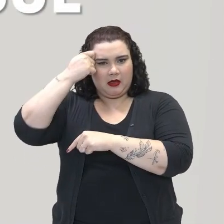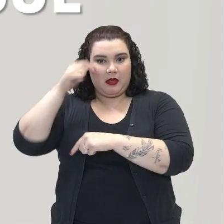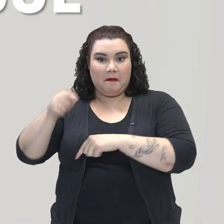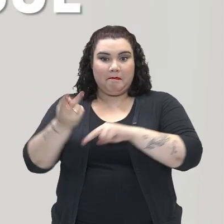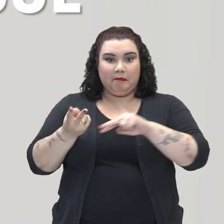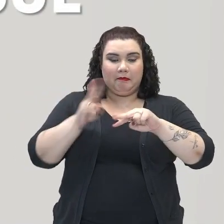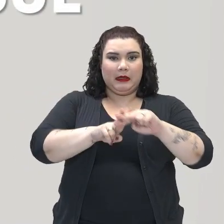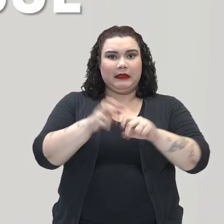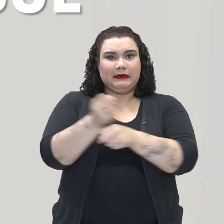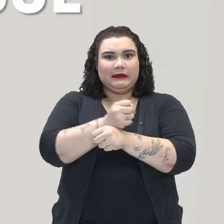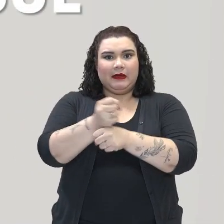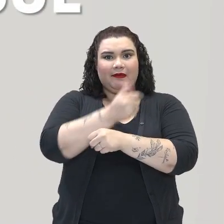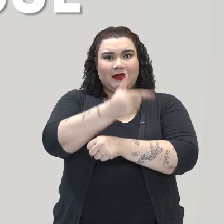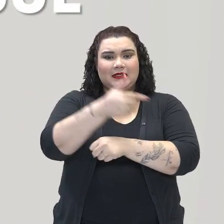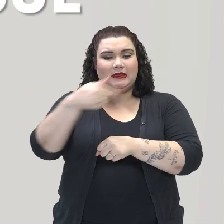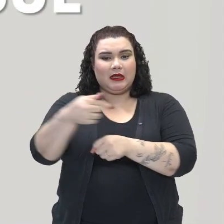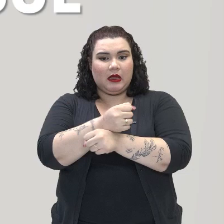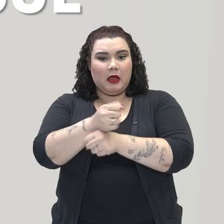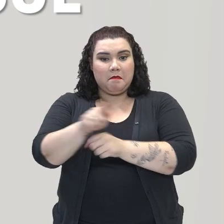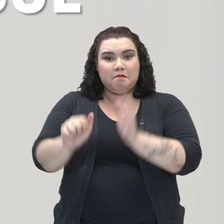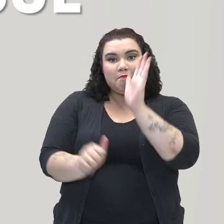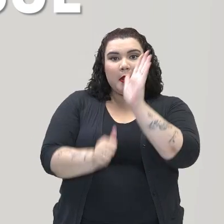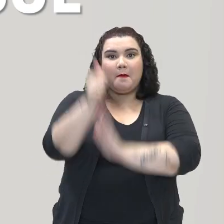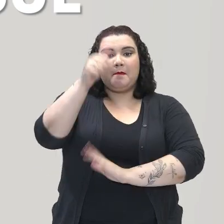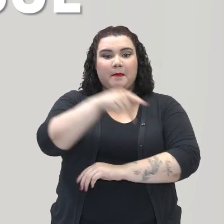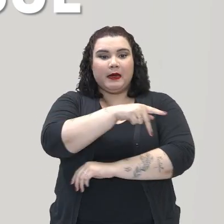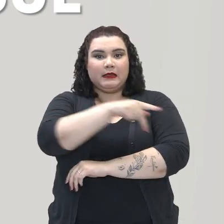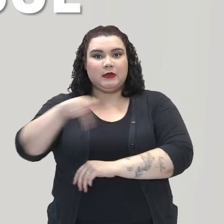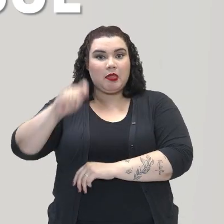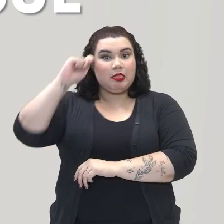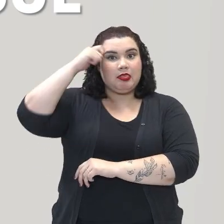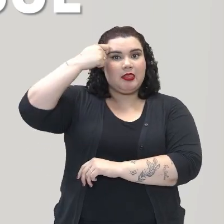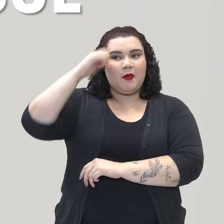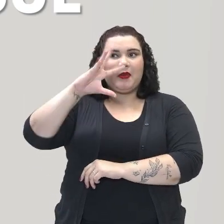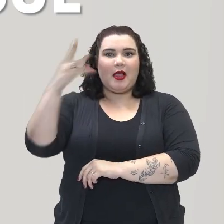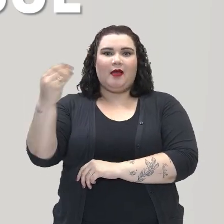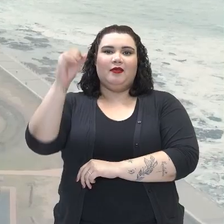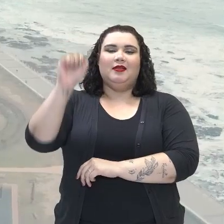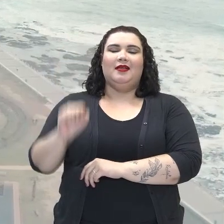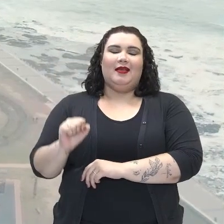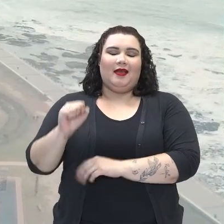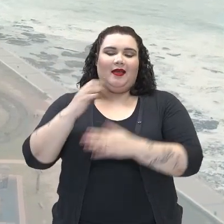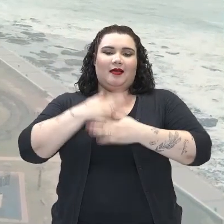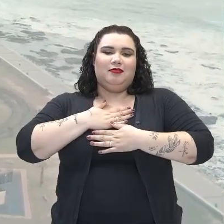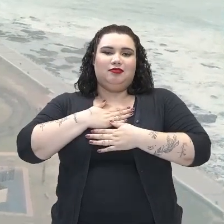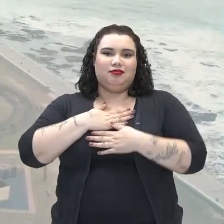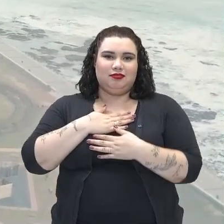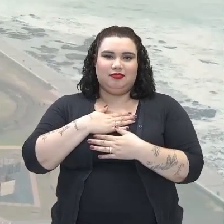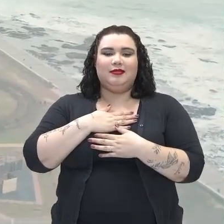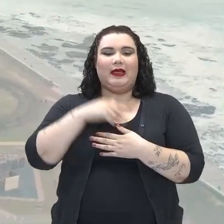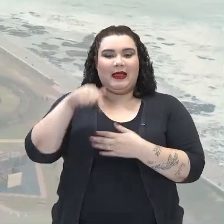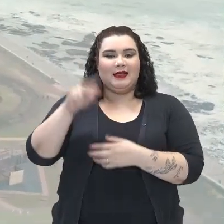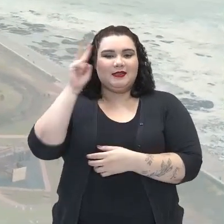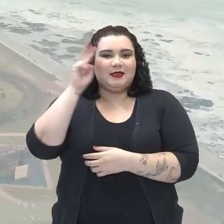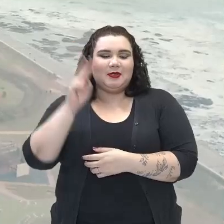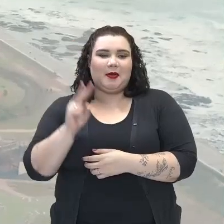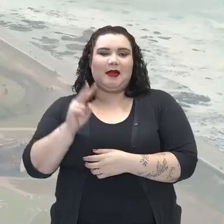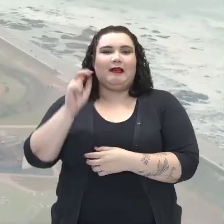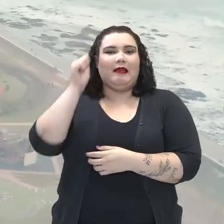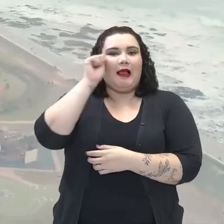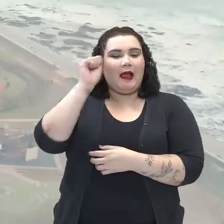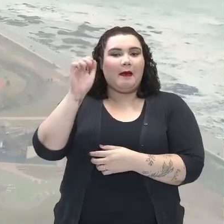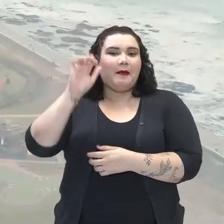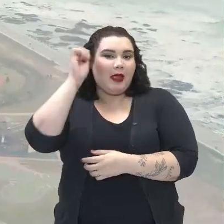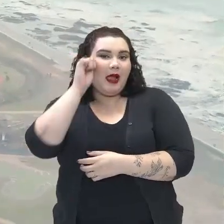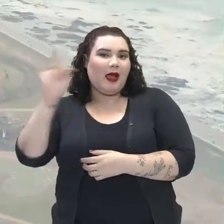27 anos. Ele foi o primeiro presidente negro da África do Sul. Ufa! Pelo menos essa parte da história africana teve um